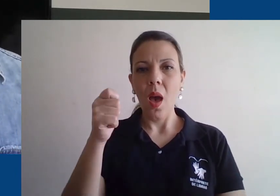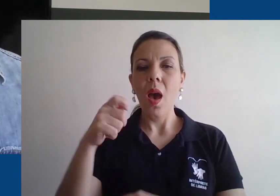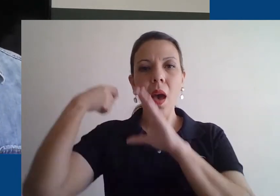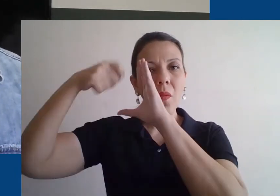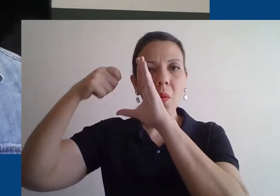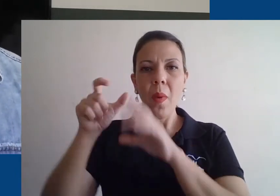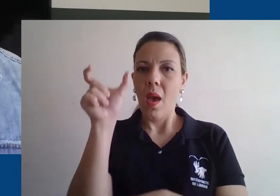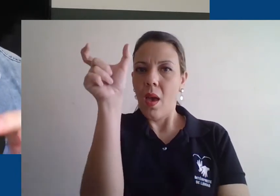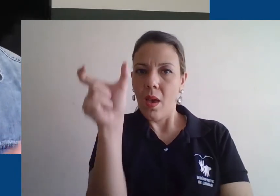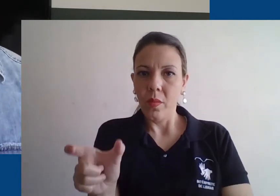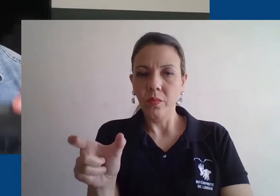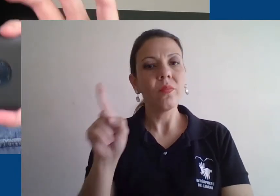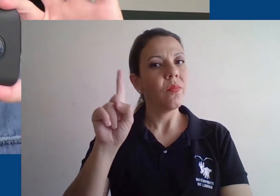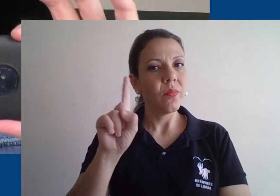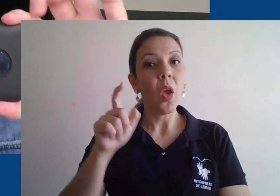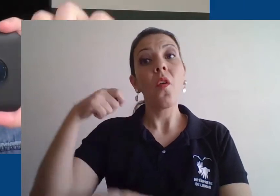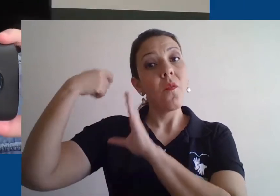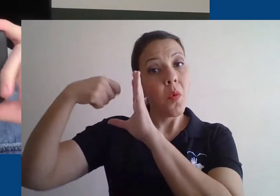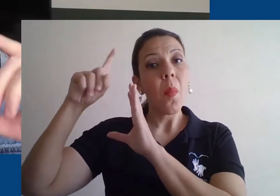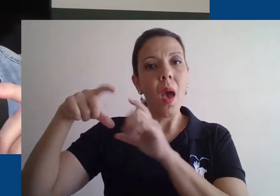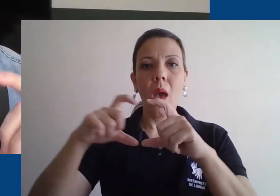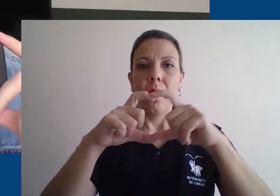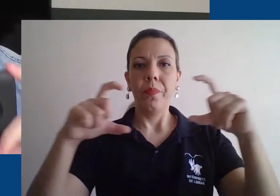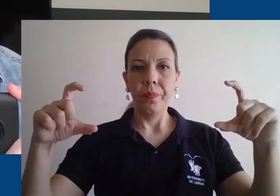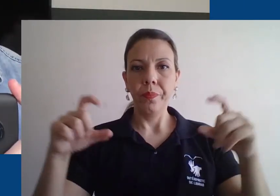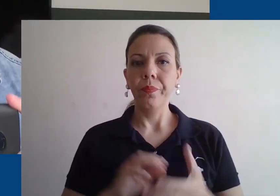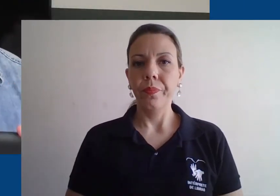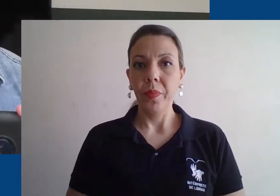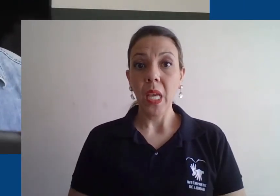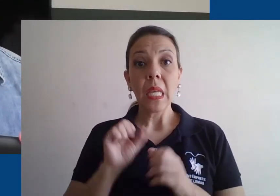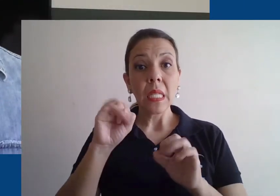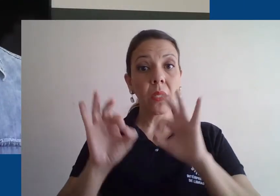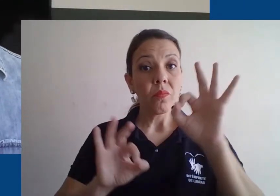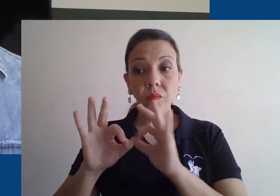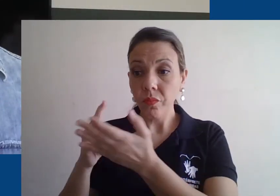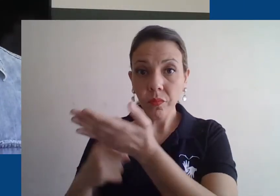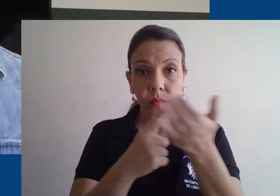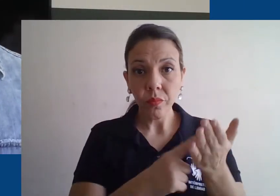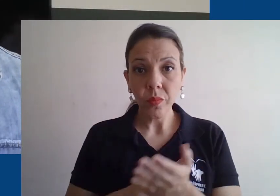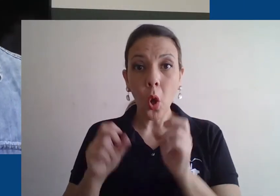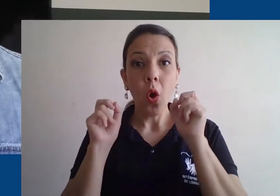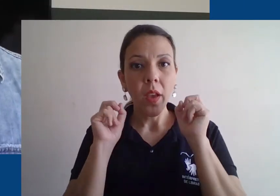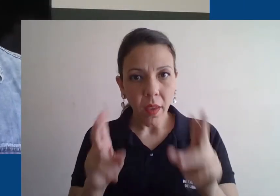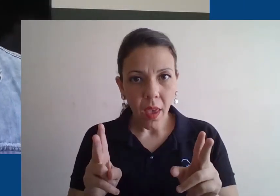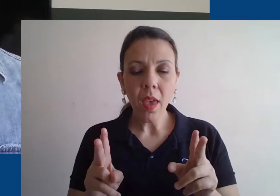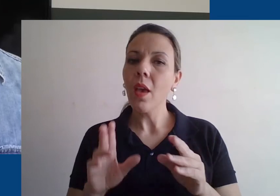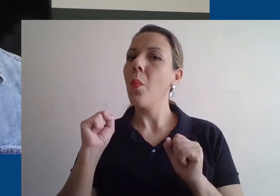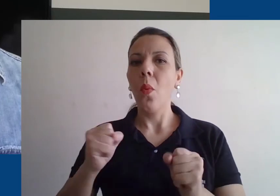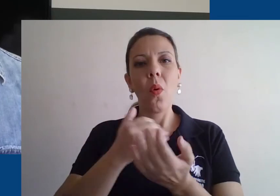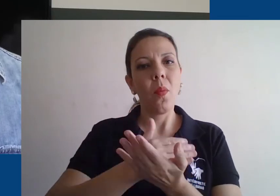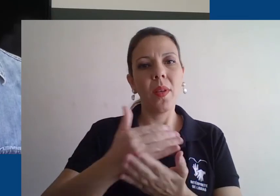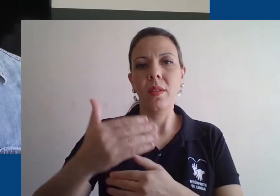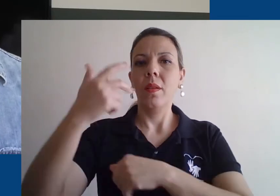vertical e não é isso que a gente quer. A gente vai gravar na horizontal sempre com todos os dispositivos. Com tudo ok, é só apertar para gravar. Então